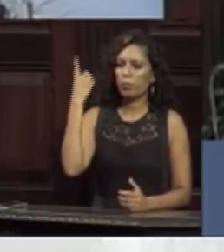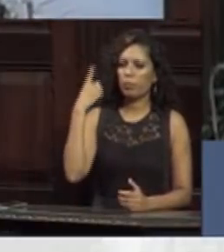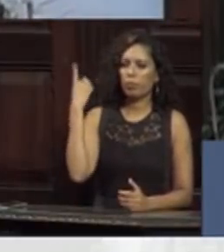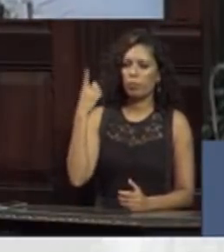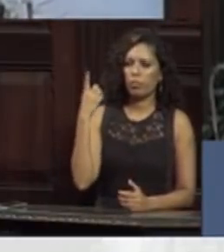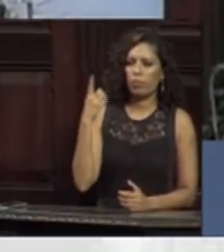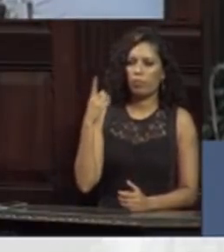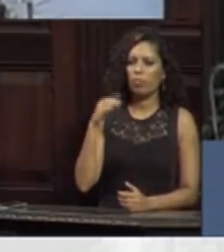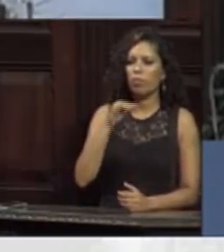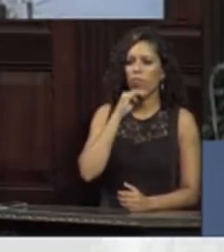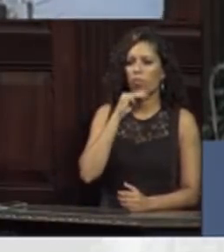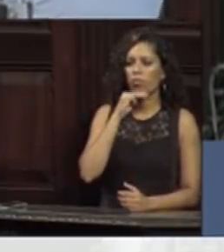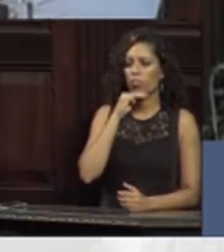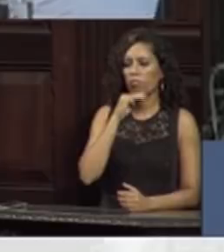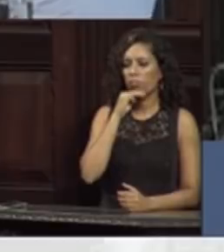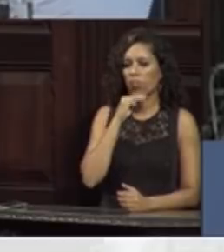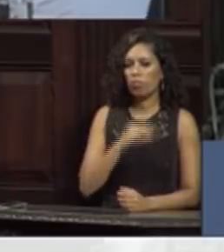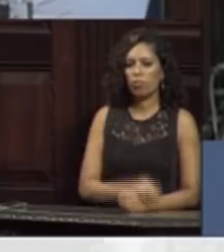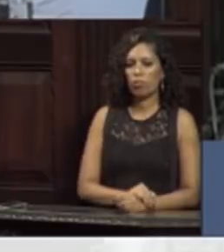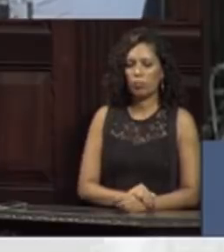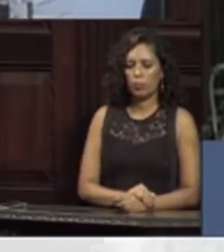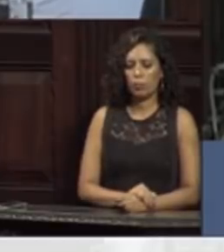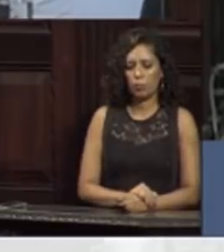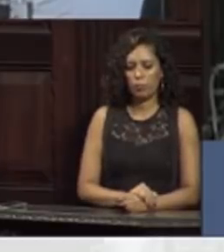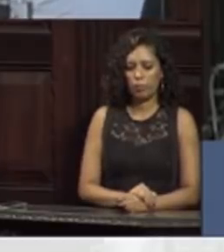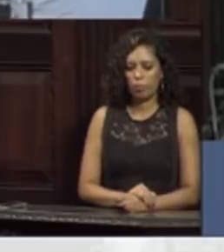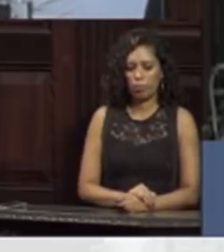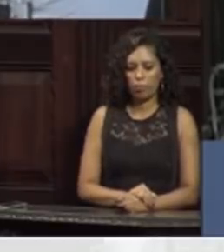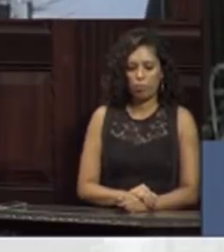Deputado Chiquinho da Mangueira.